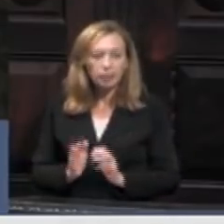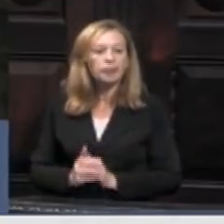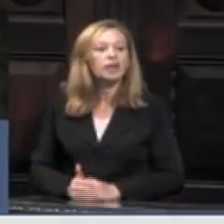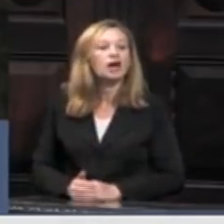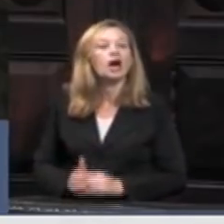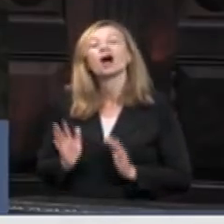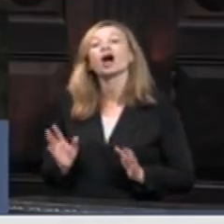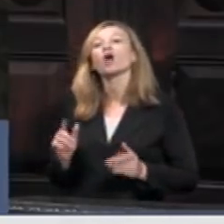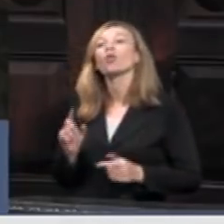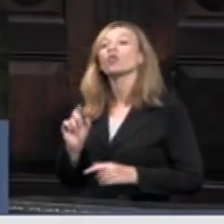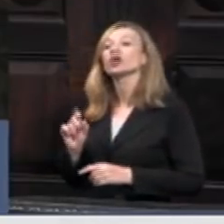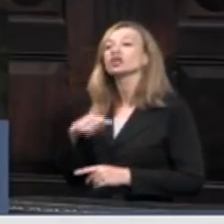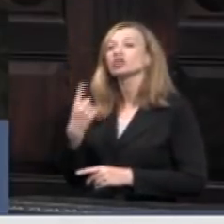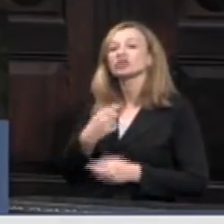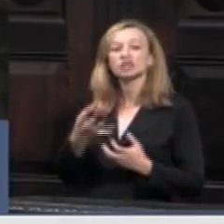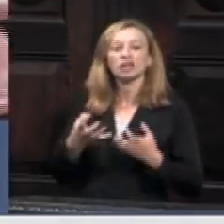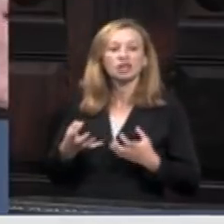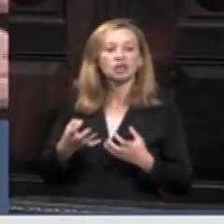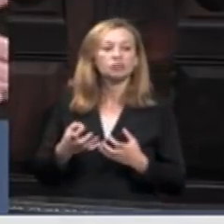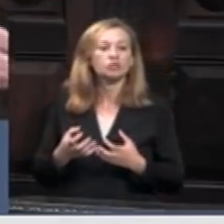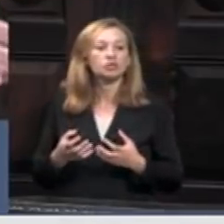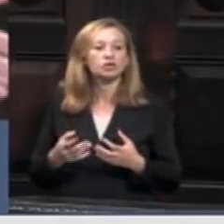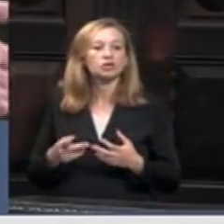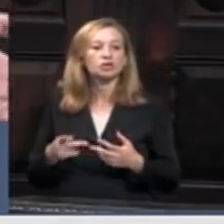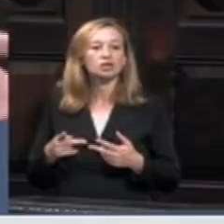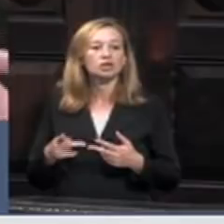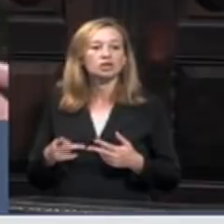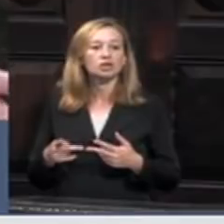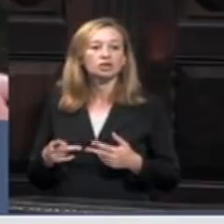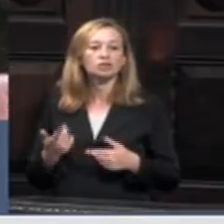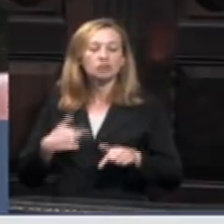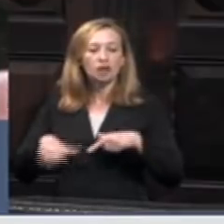Aí o que a gente quer? A gente quer que os serviços públicos funcionem.